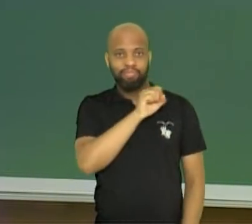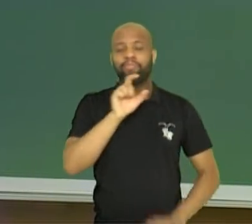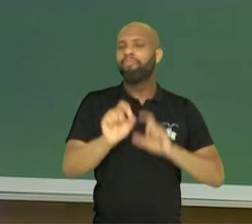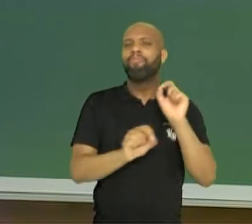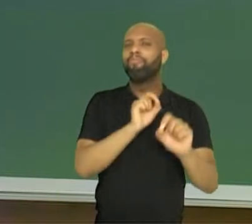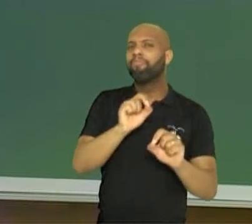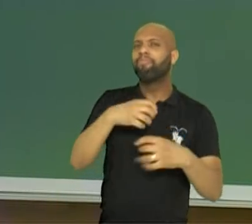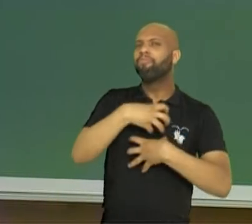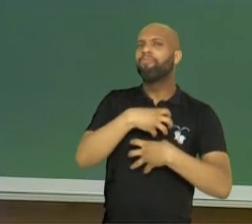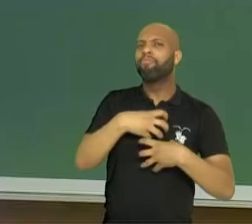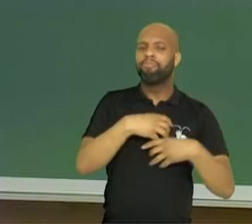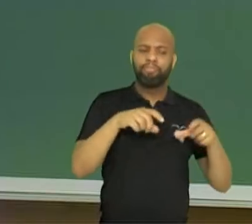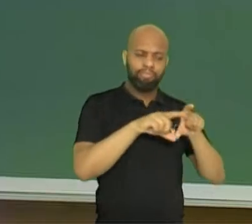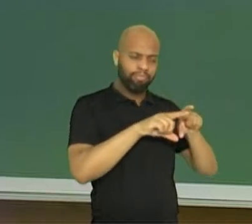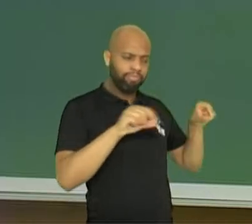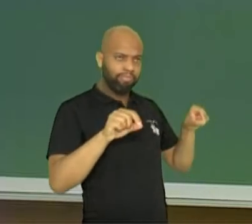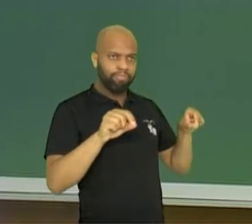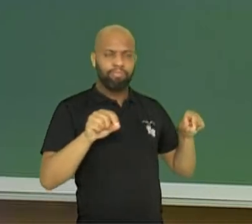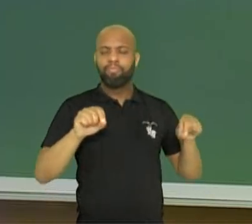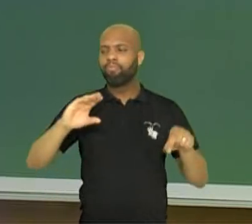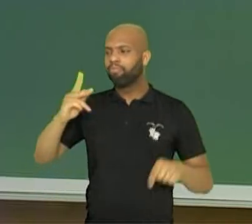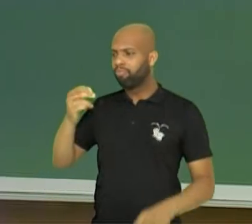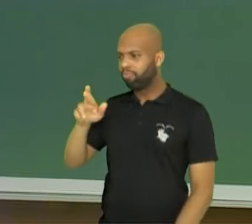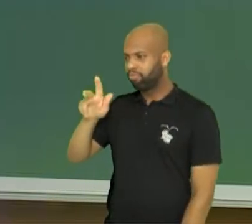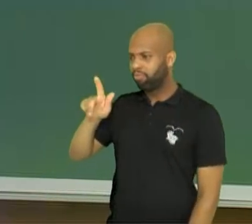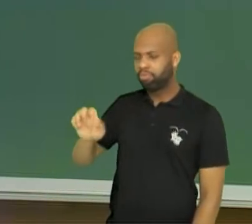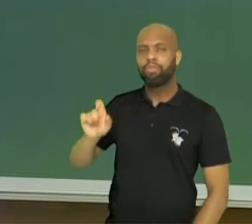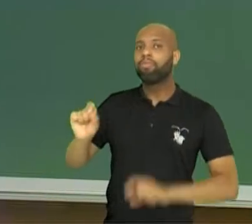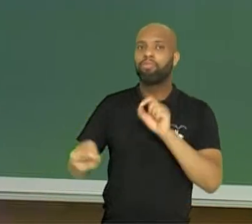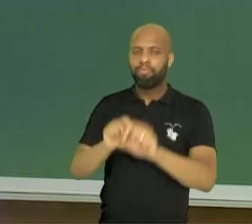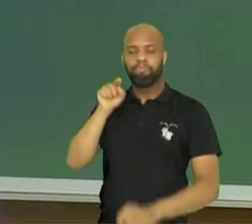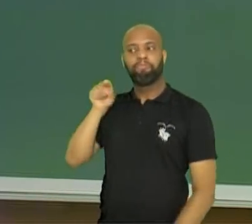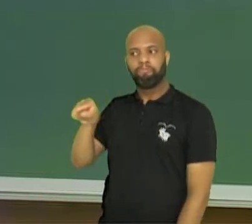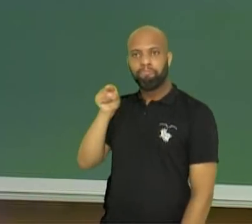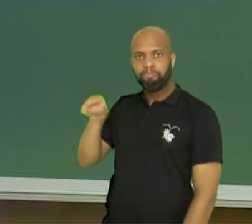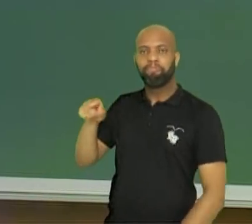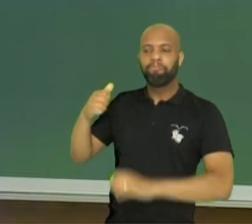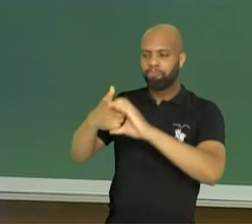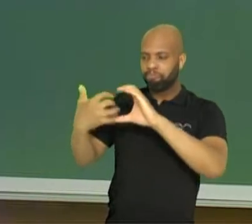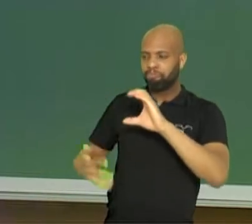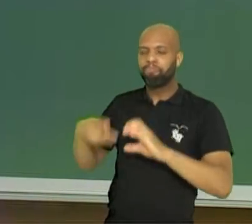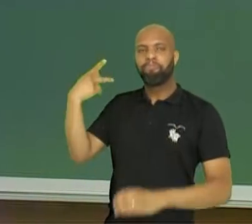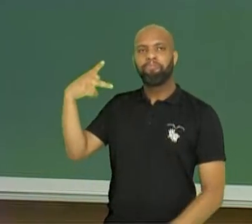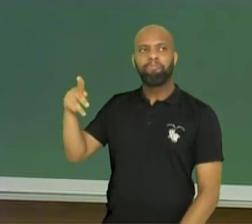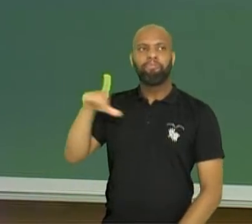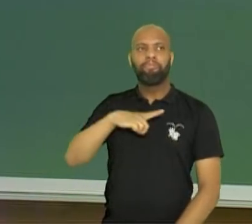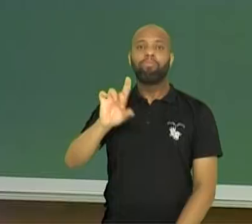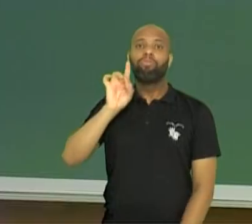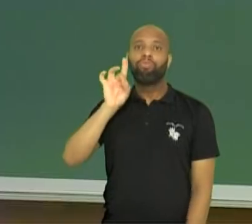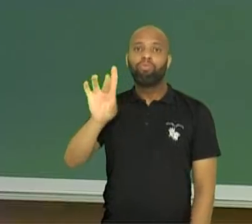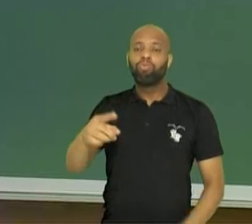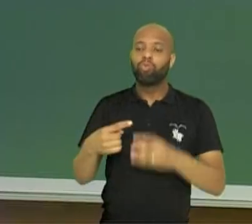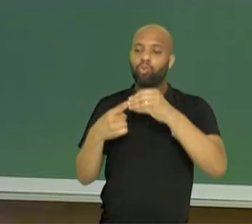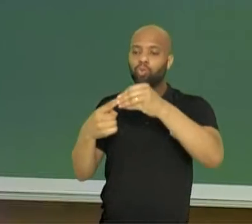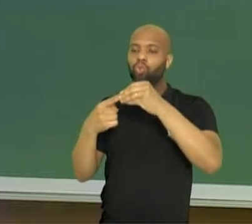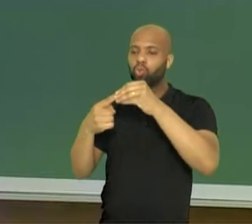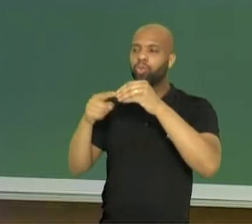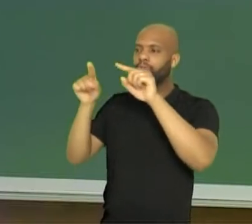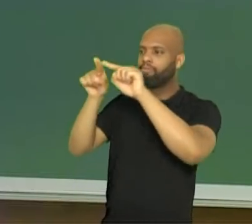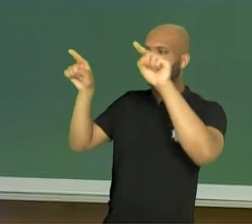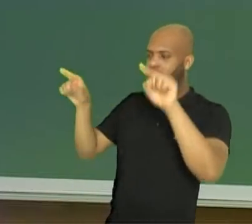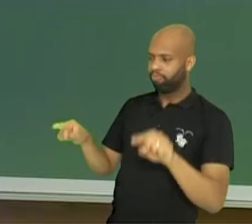é uma charge? É uma tirinha? É óbvio que é uma charge, né? A característica dela é ter ali um quadrinho, né?